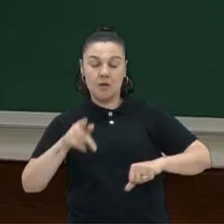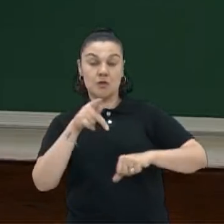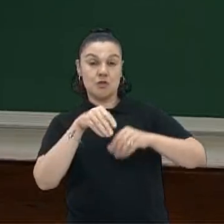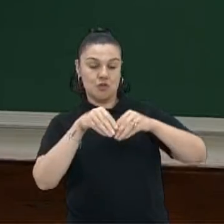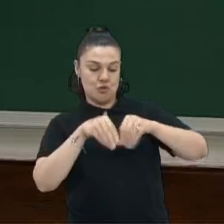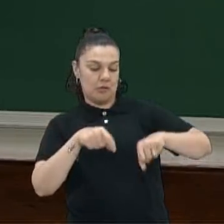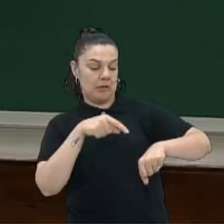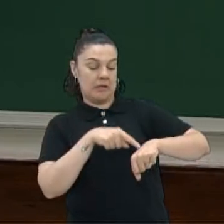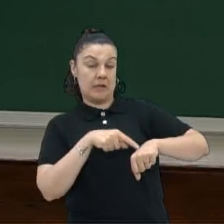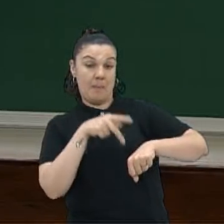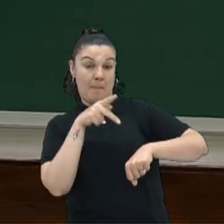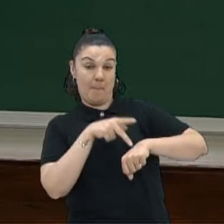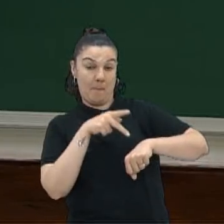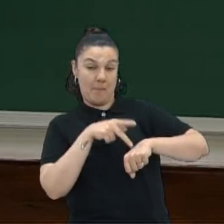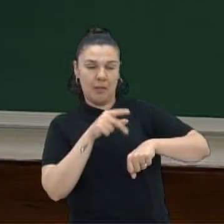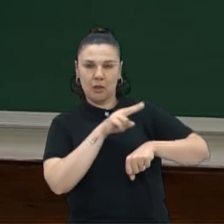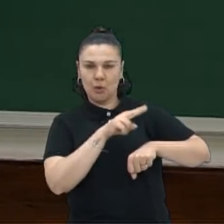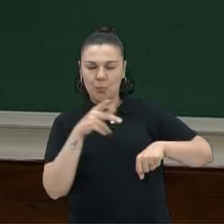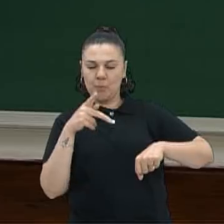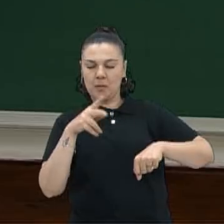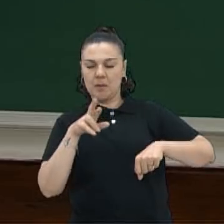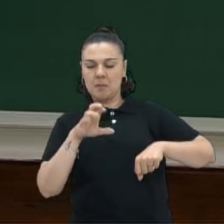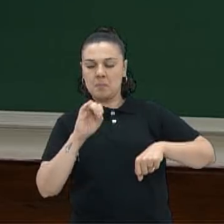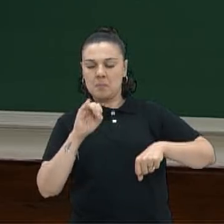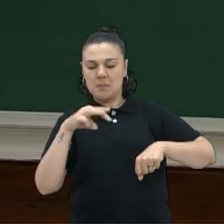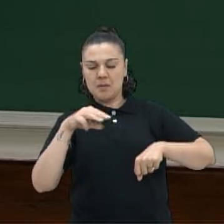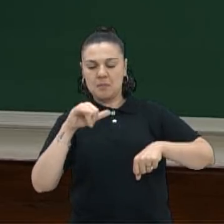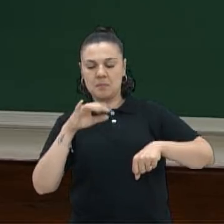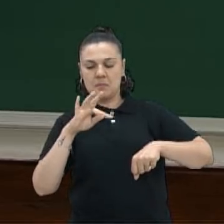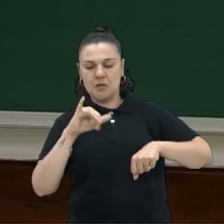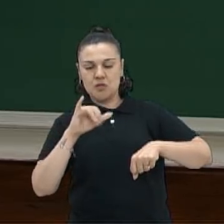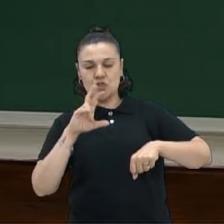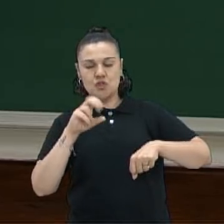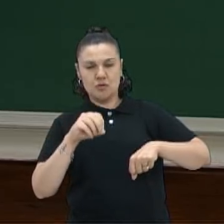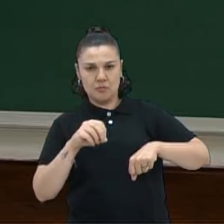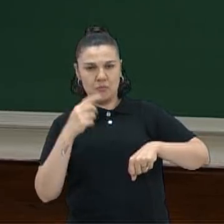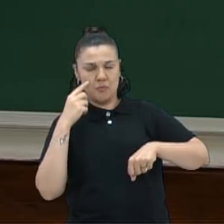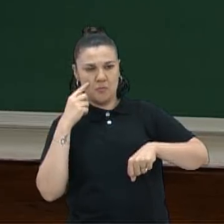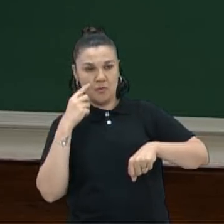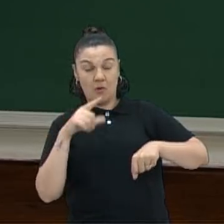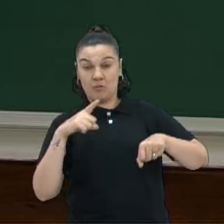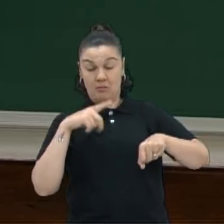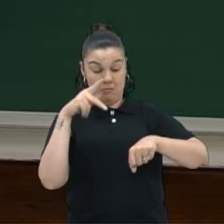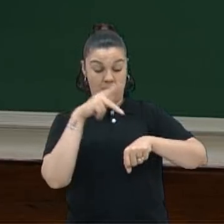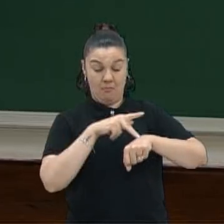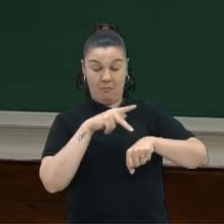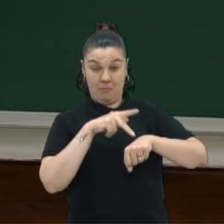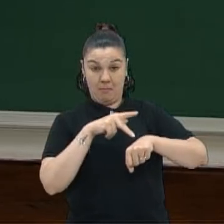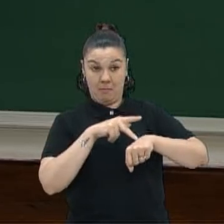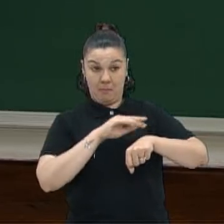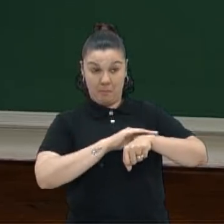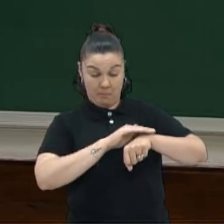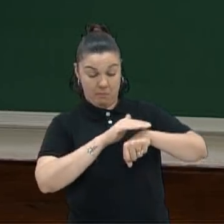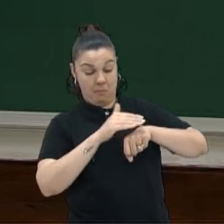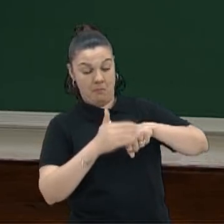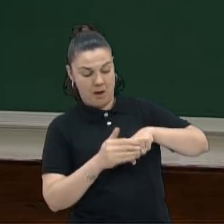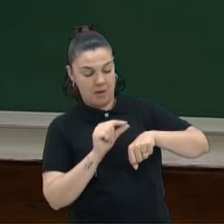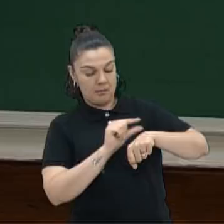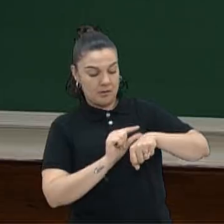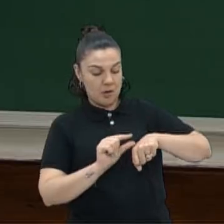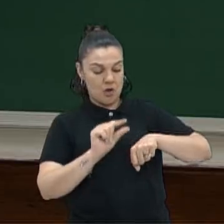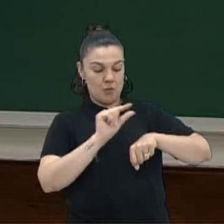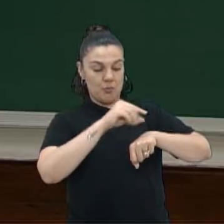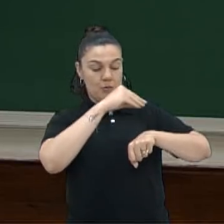solo primitivo. Por que a gente chama isso aqui de solo primitivo? Porque percebam que a rocha que dá origem ao